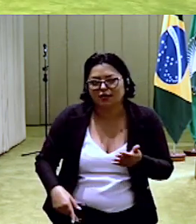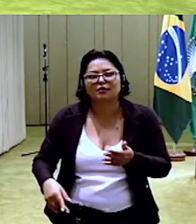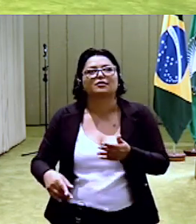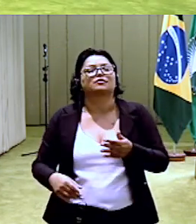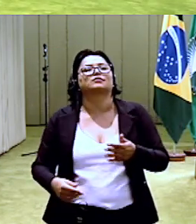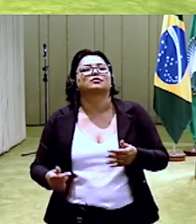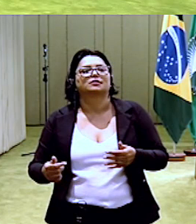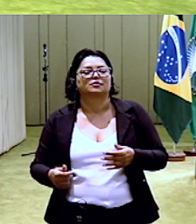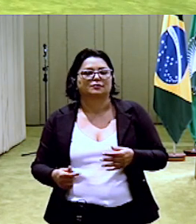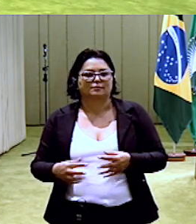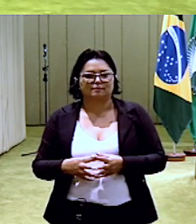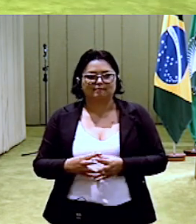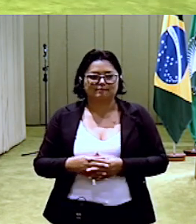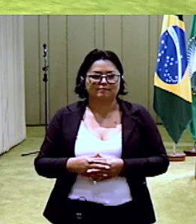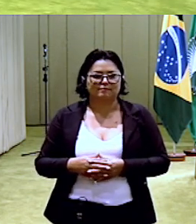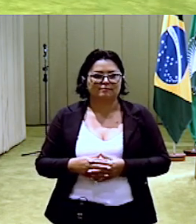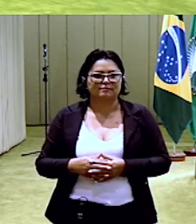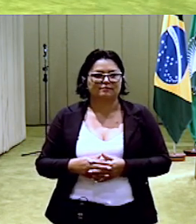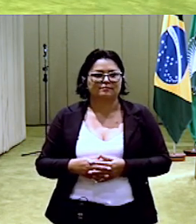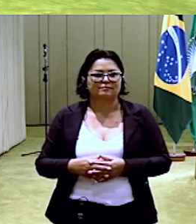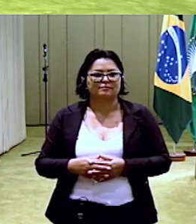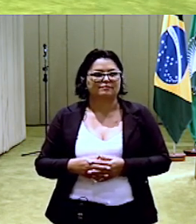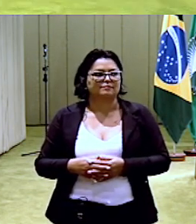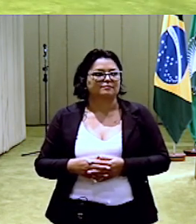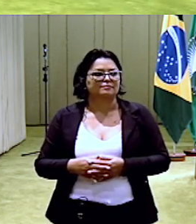multilaterais que não comprem